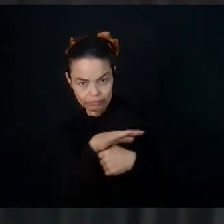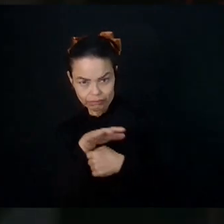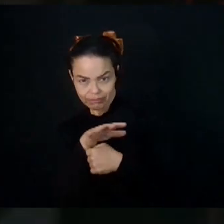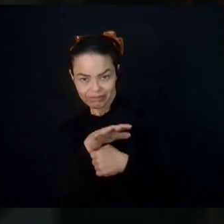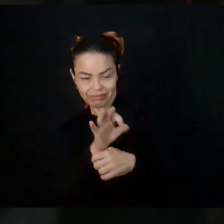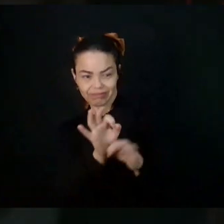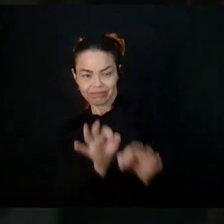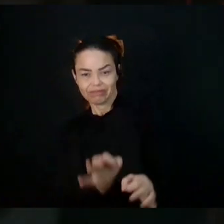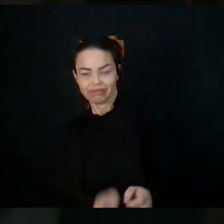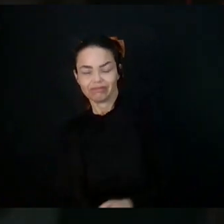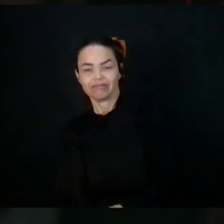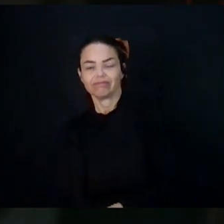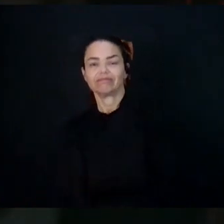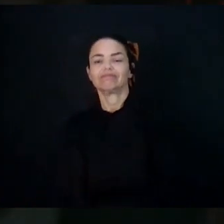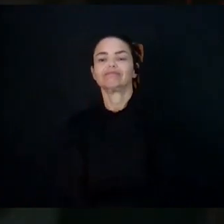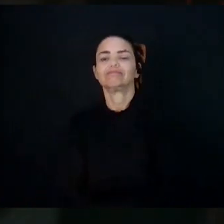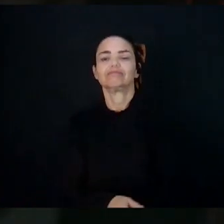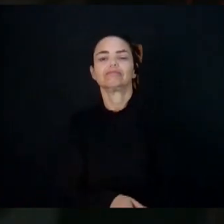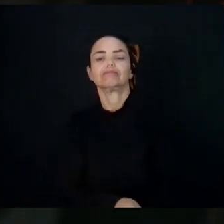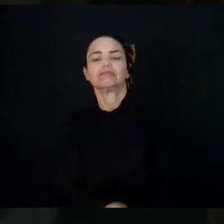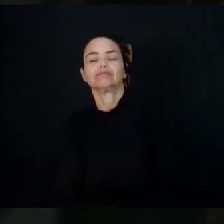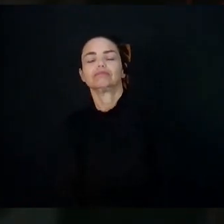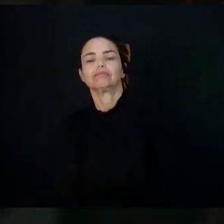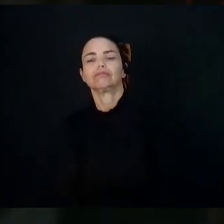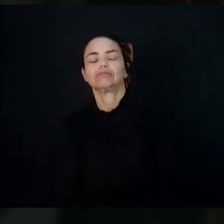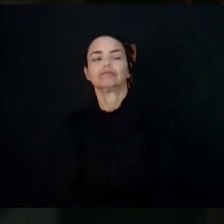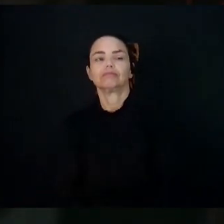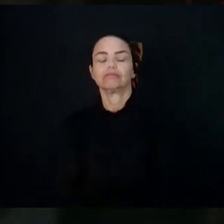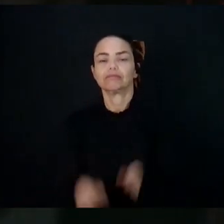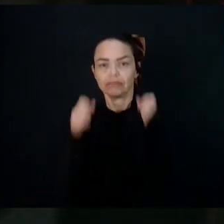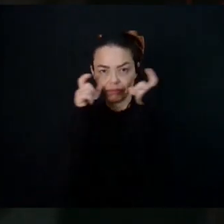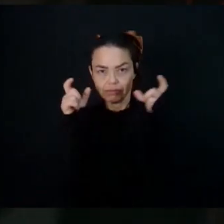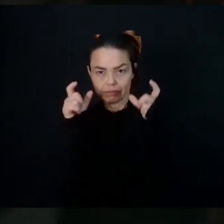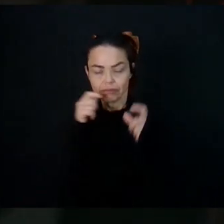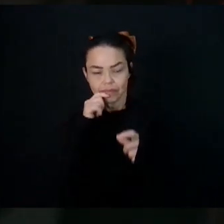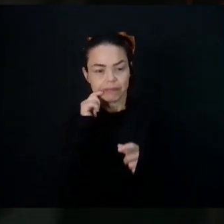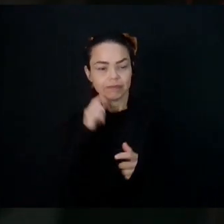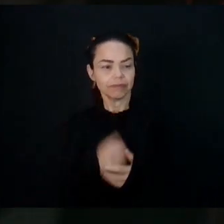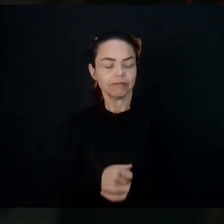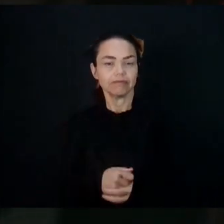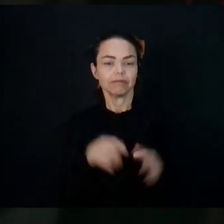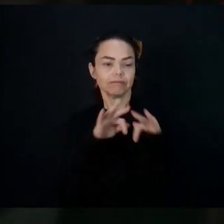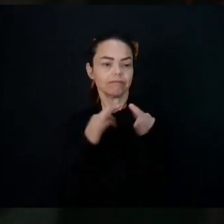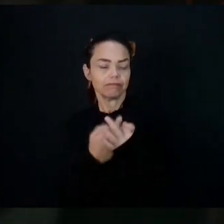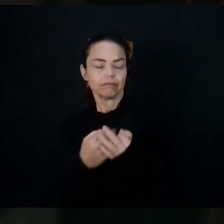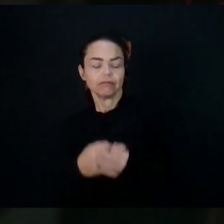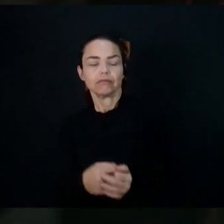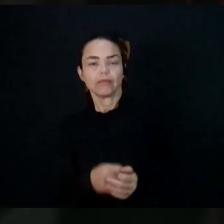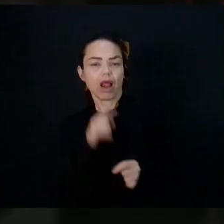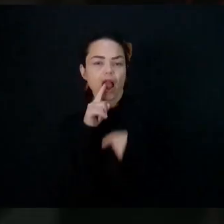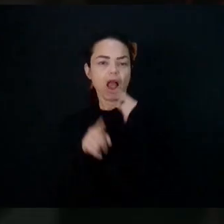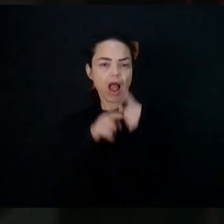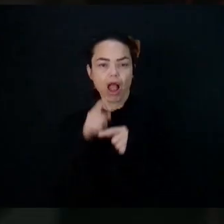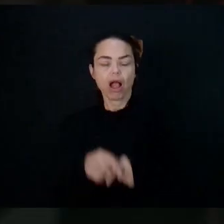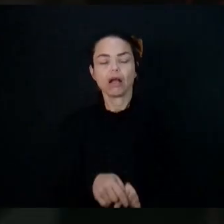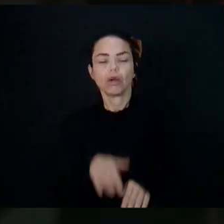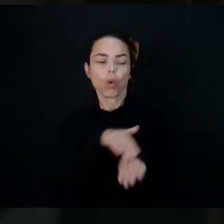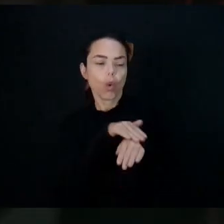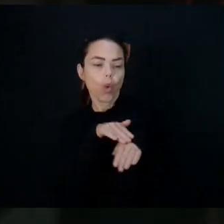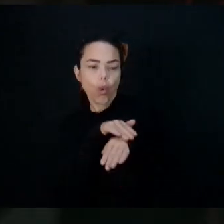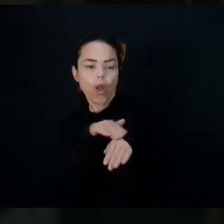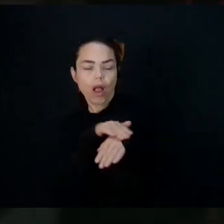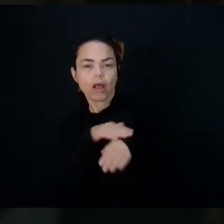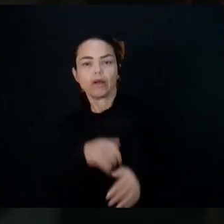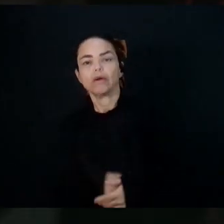Sinara. E você falando, a sua fala me chamou a atenção na questão da família, né? Claro, gente, sem julgamentos aqui, nós estamos conversando e